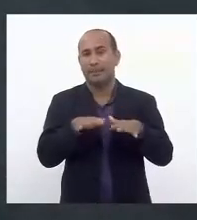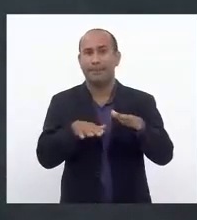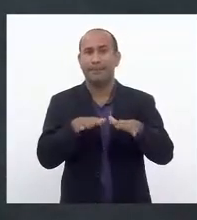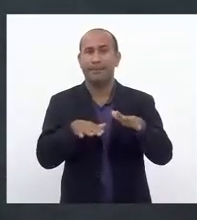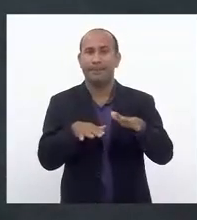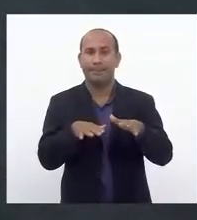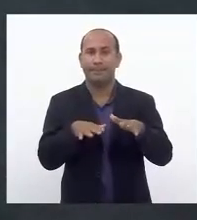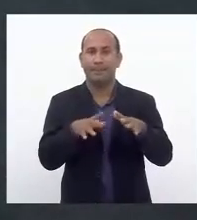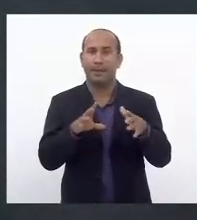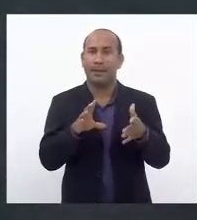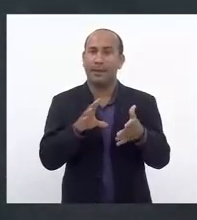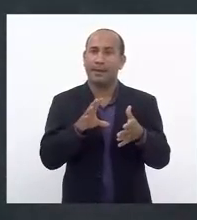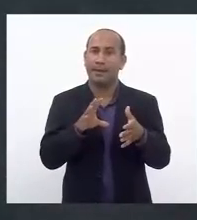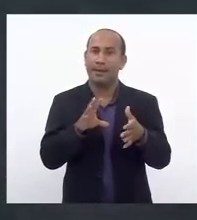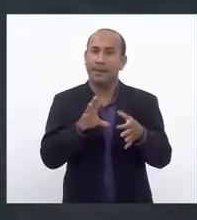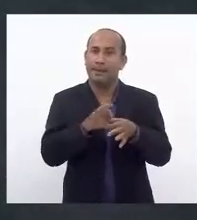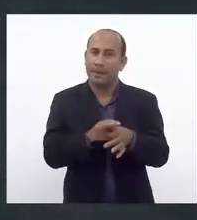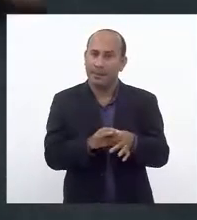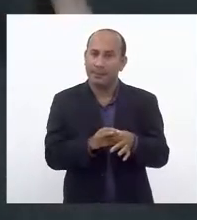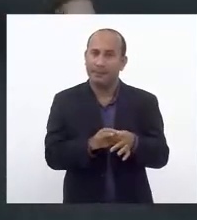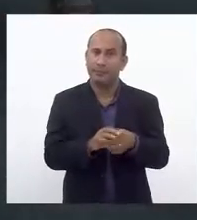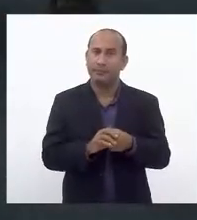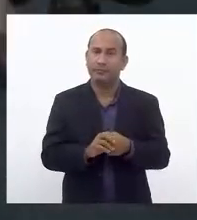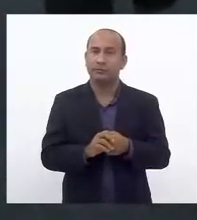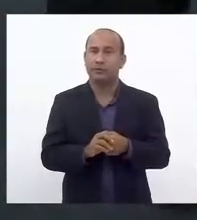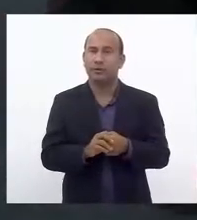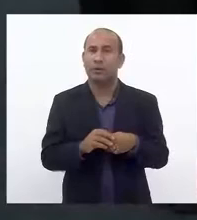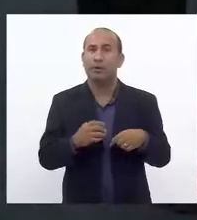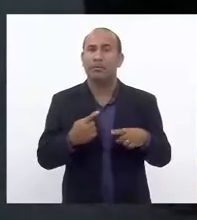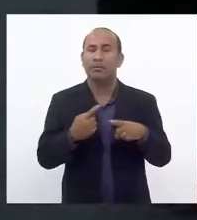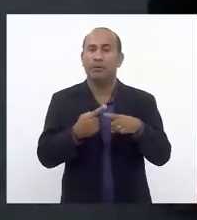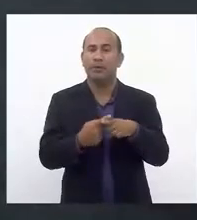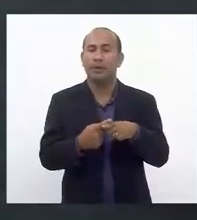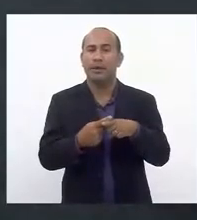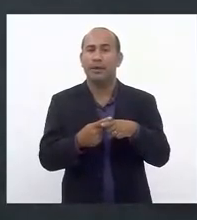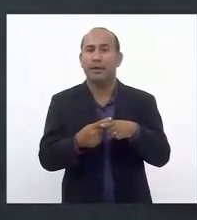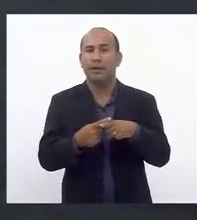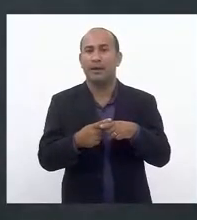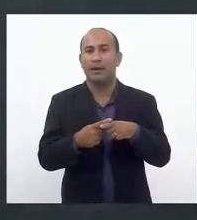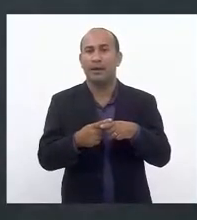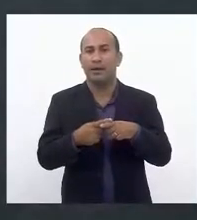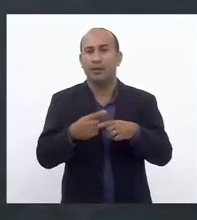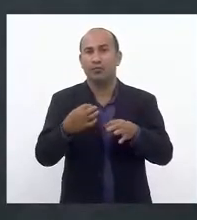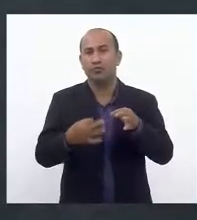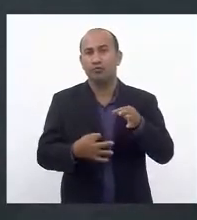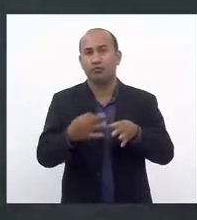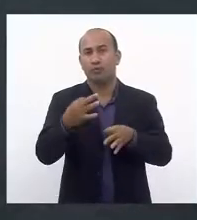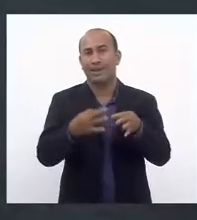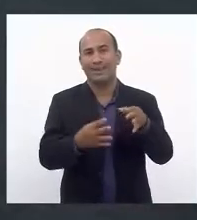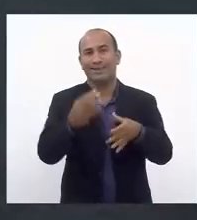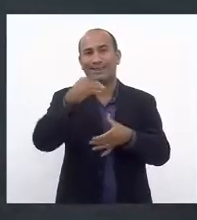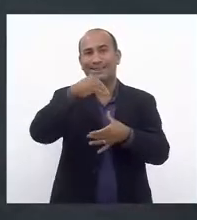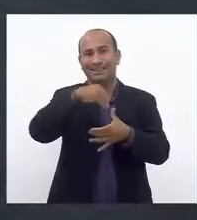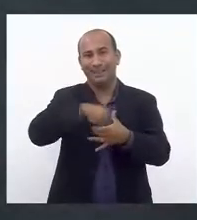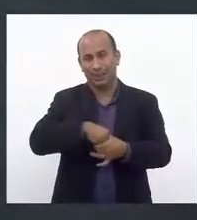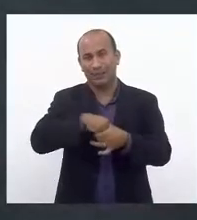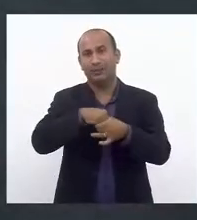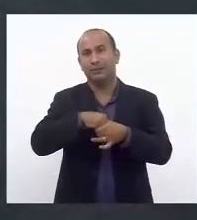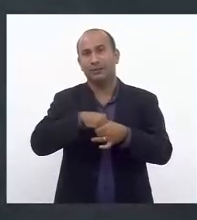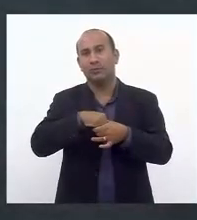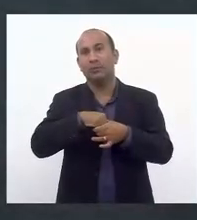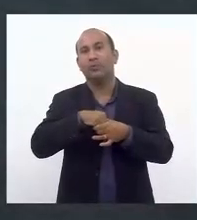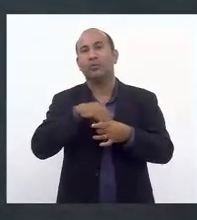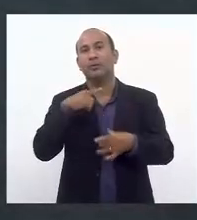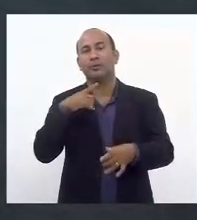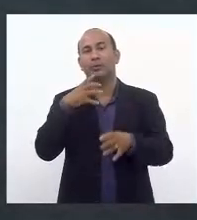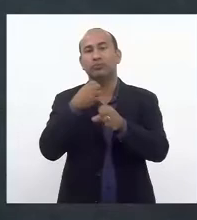de emendas. Porque a forma de julgar internamente que o Tribunal